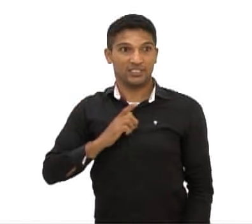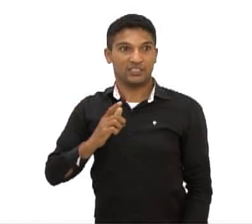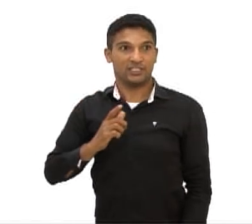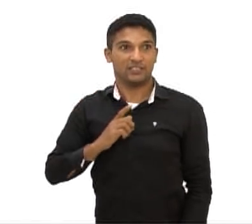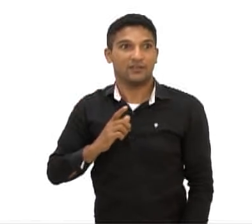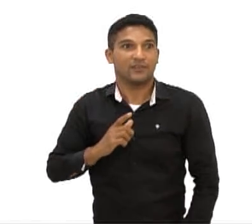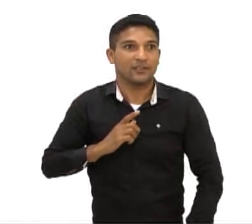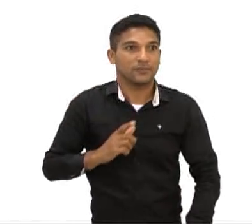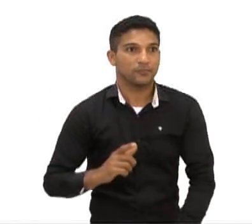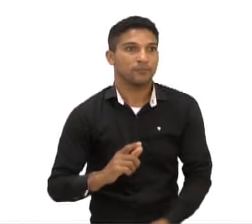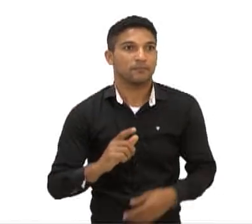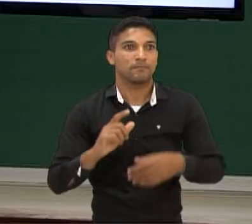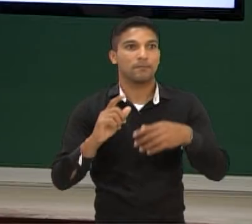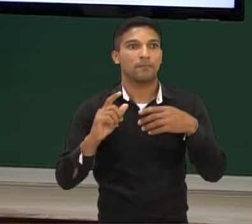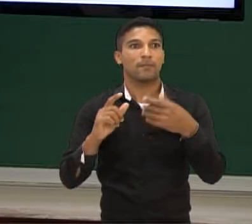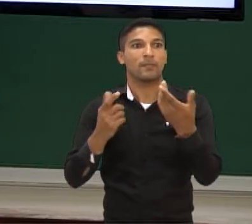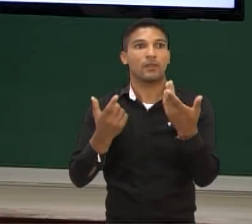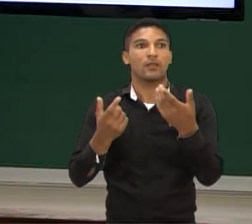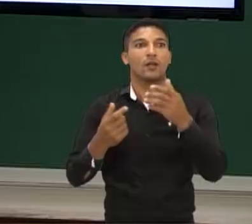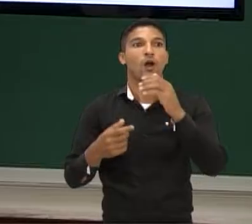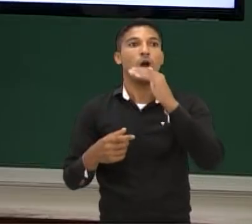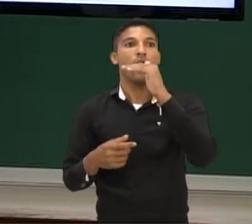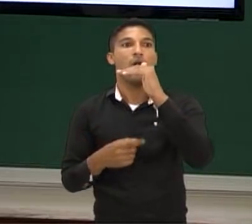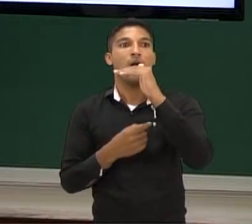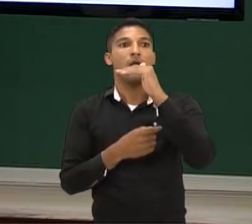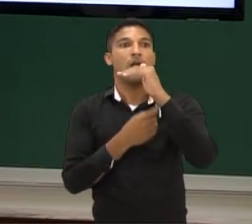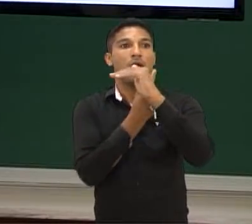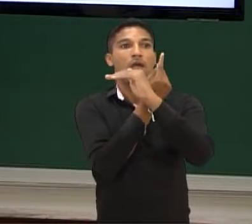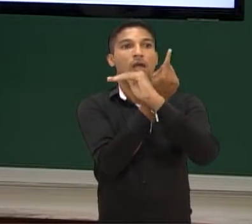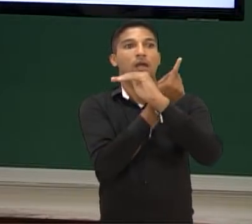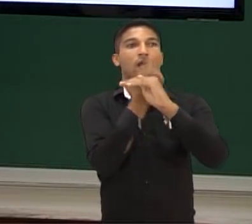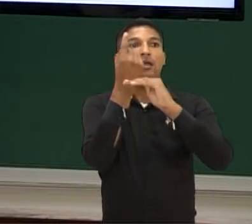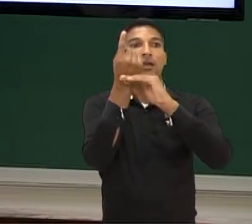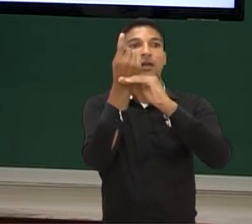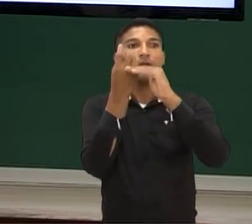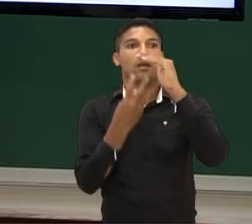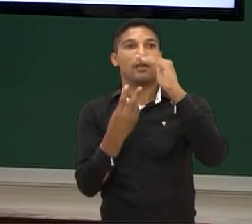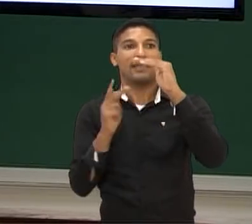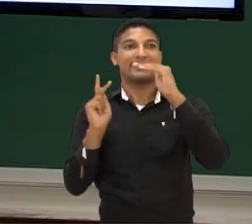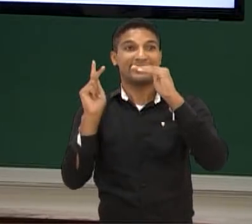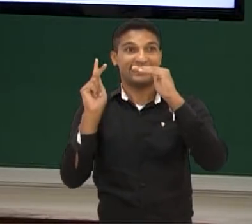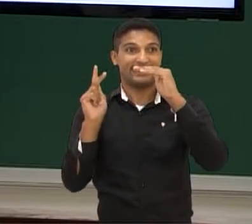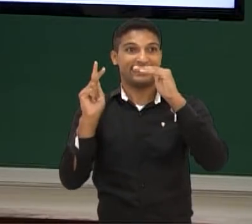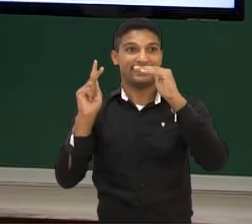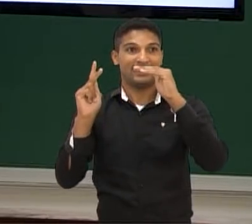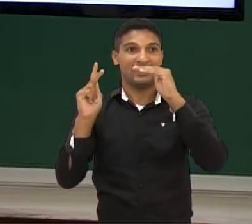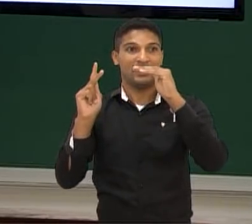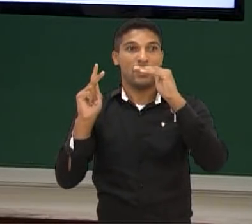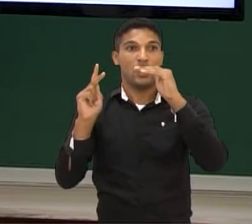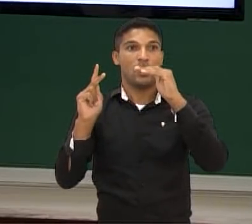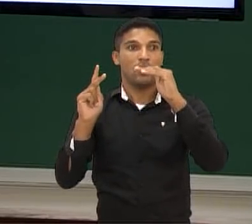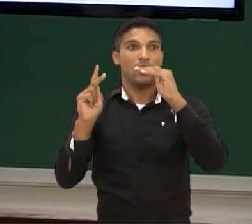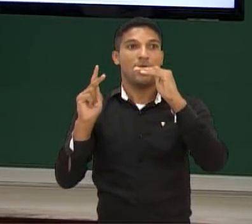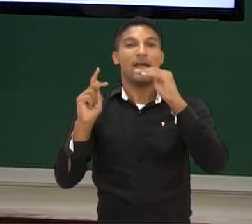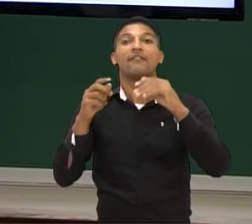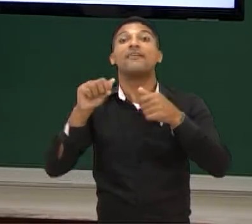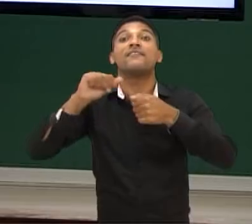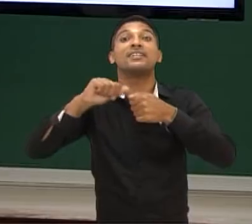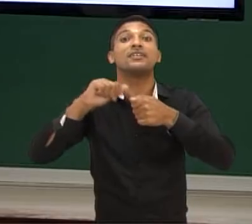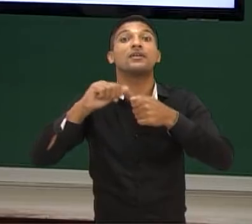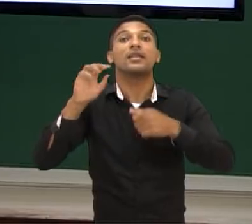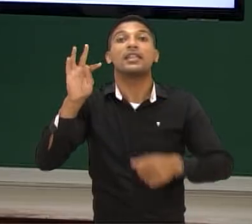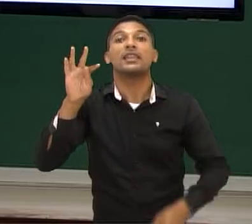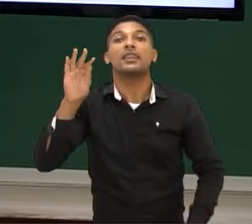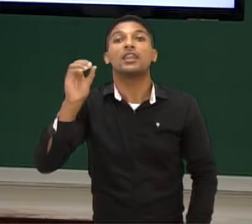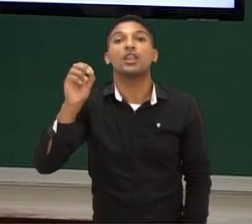kg para fazer pães e de 3/4 para fazer uma receita de torta. Ela ia fazer 2